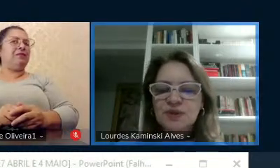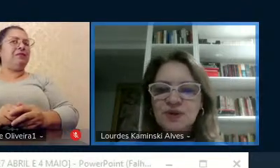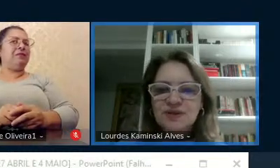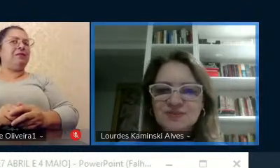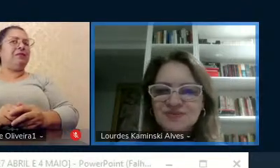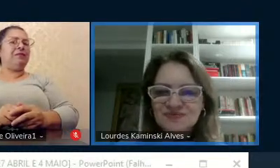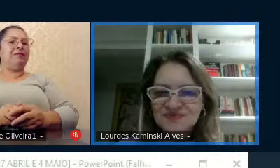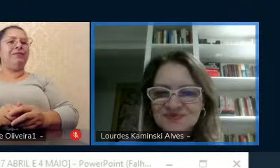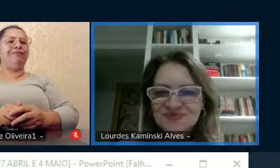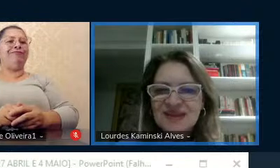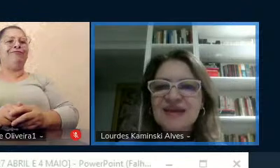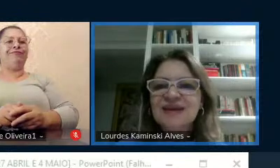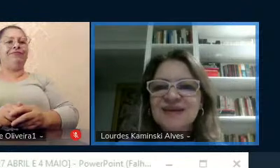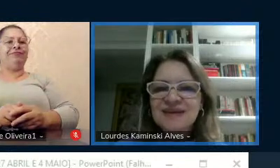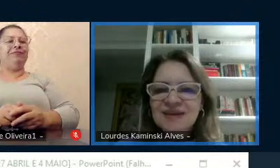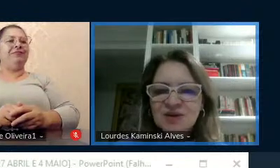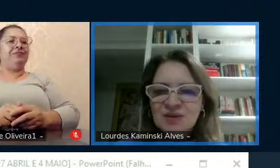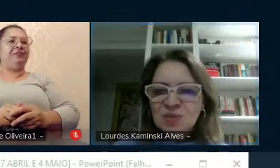Desculpe, agora deu.